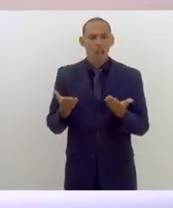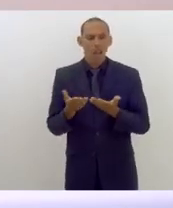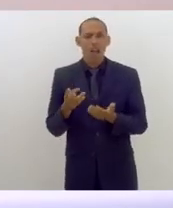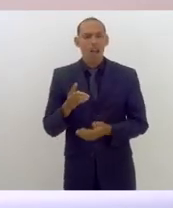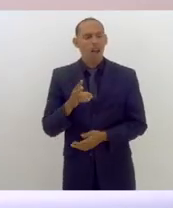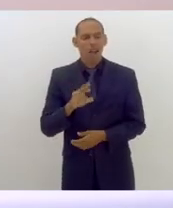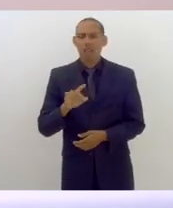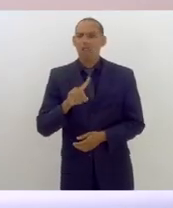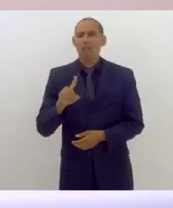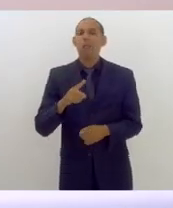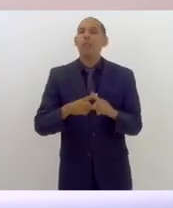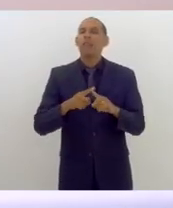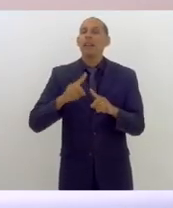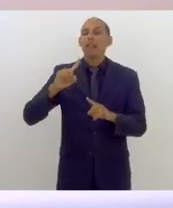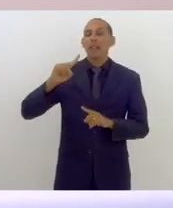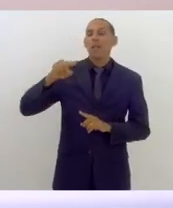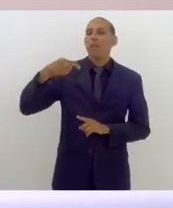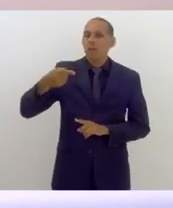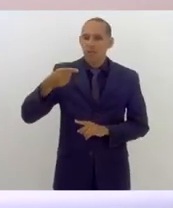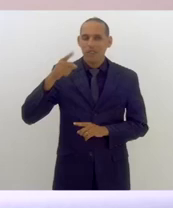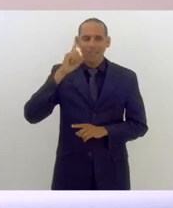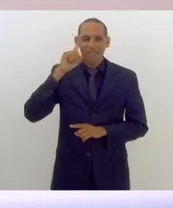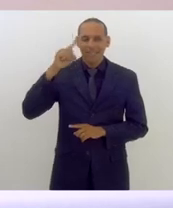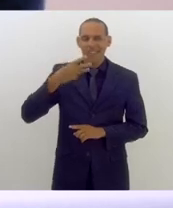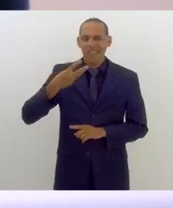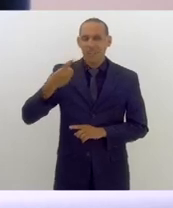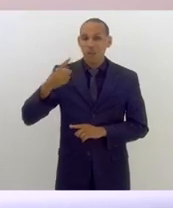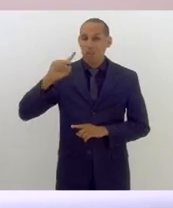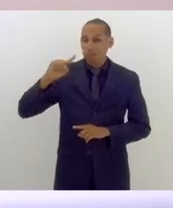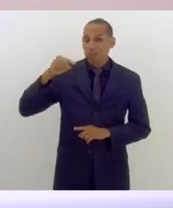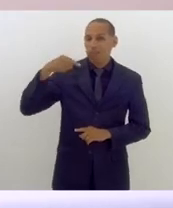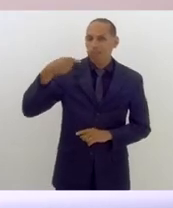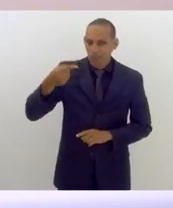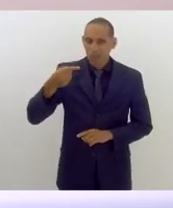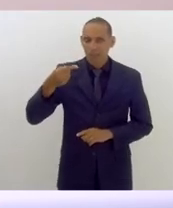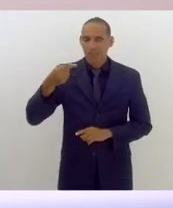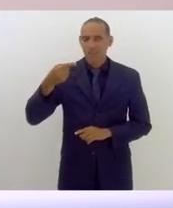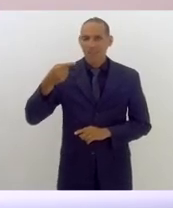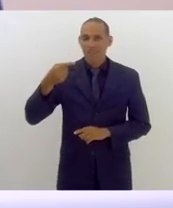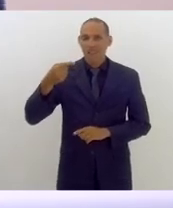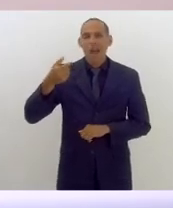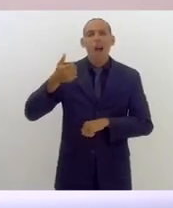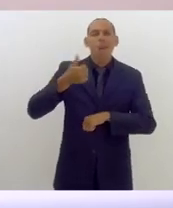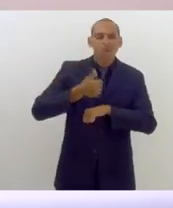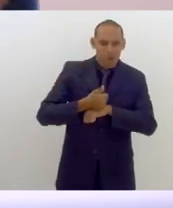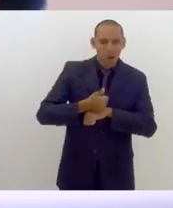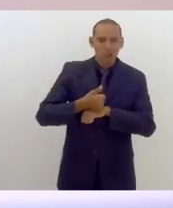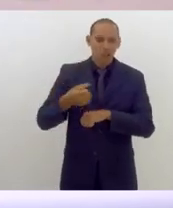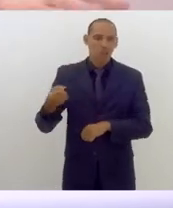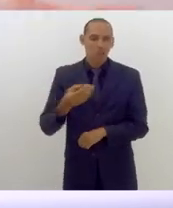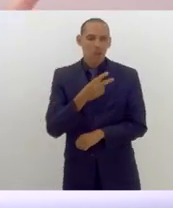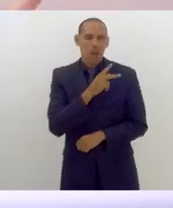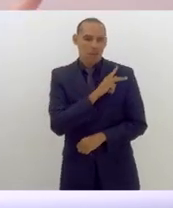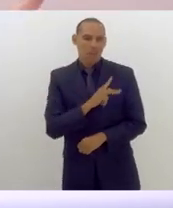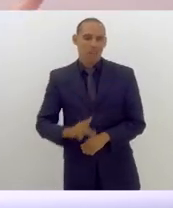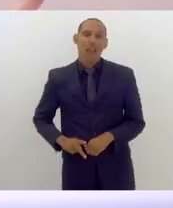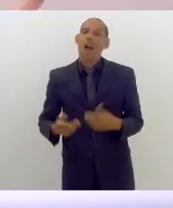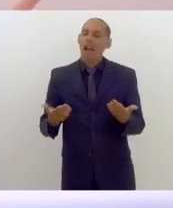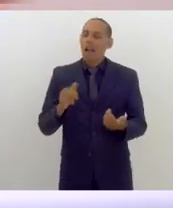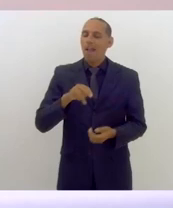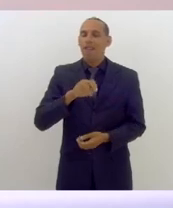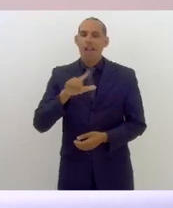que há depois do dia 31 depois da da posse do novo presidente a Nael vai ter mudança